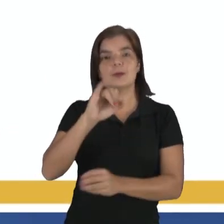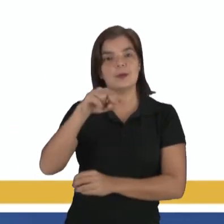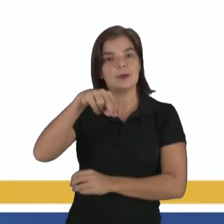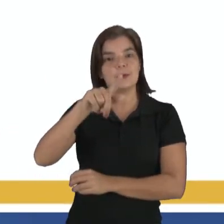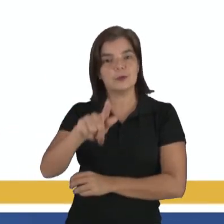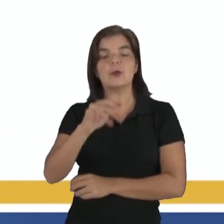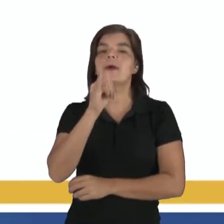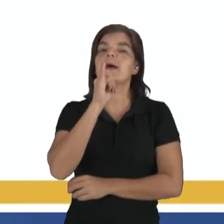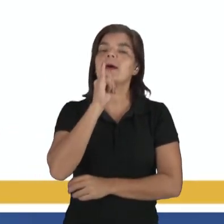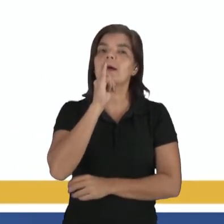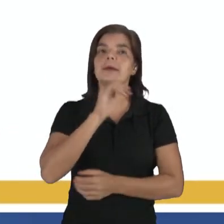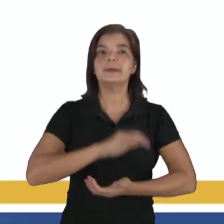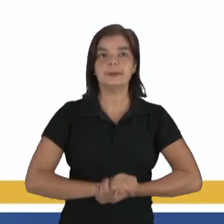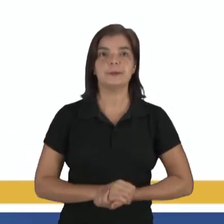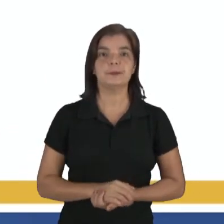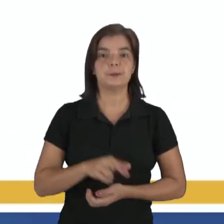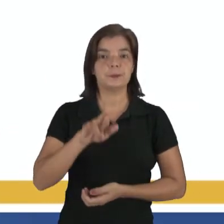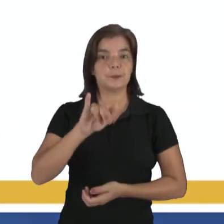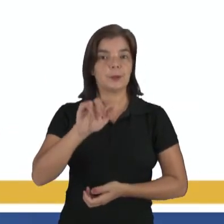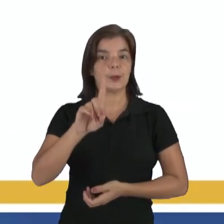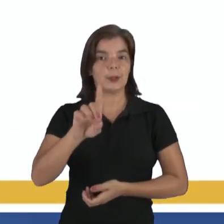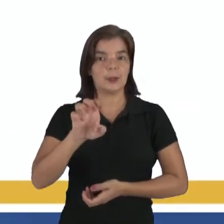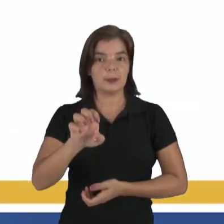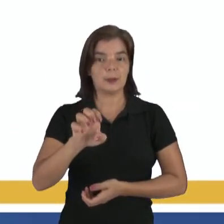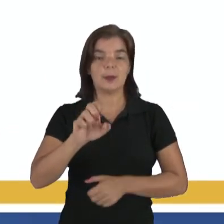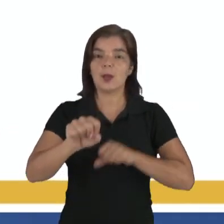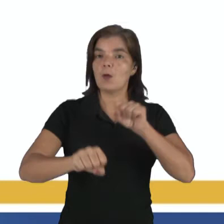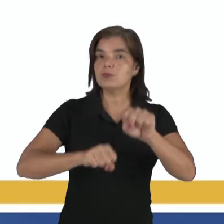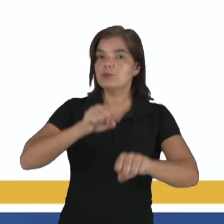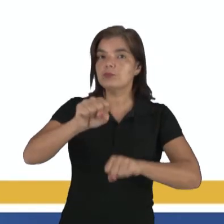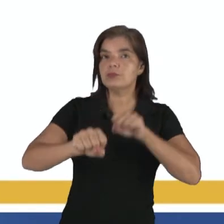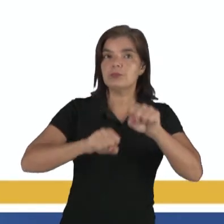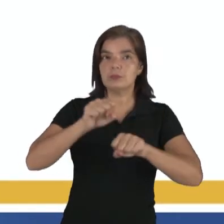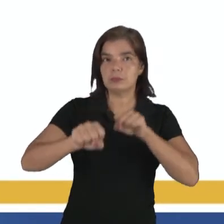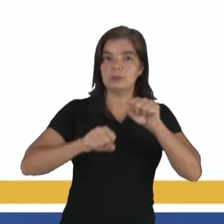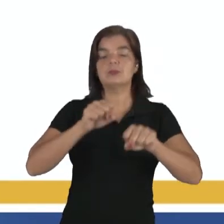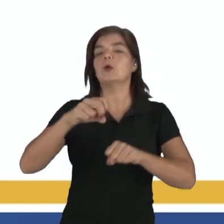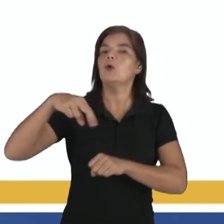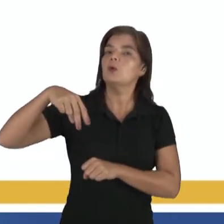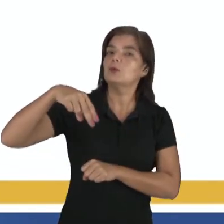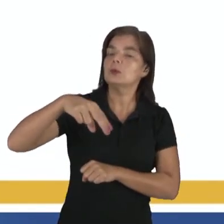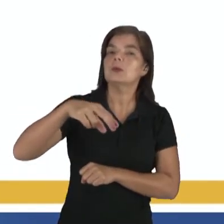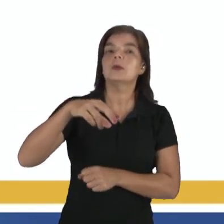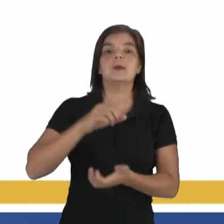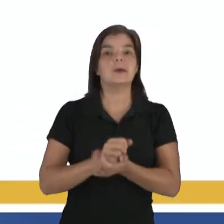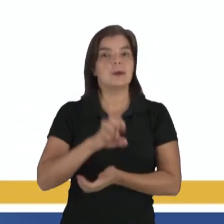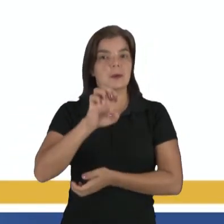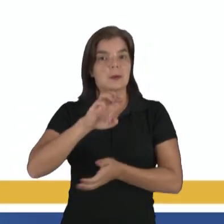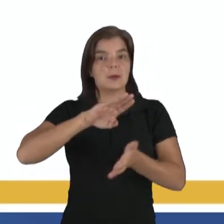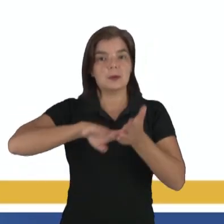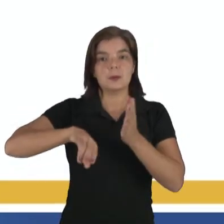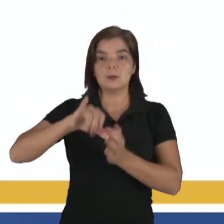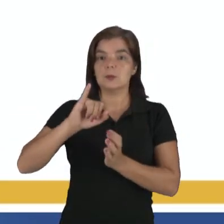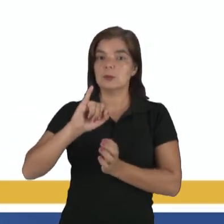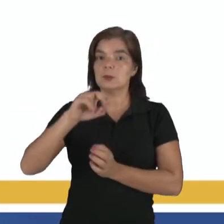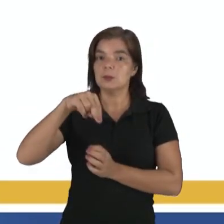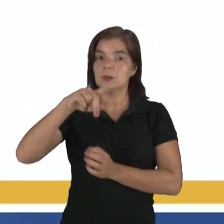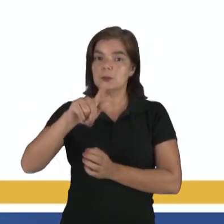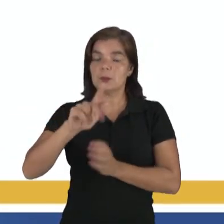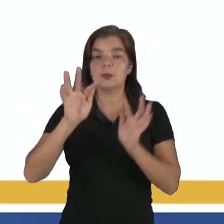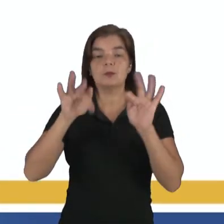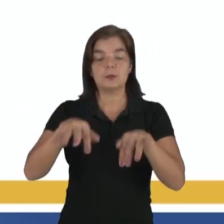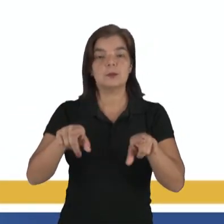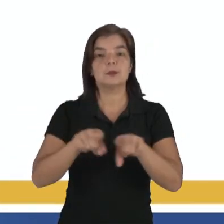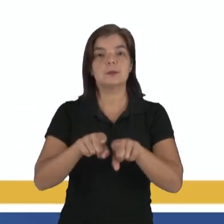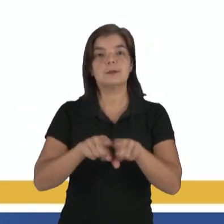ing. Olha os exemplos aí. Ride, que é o verbo pedalar, o andar, termina em E. Aí eu tiro o E e coloco o ing no